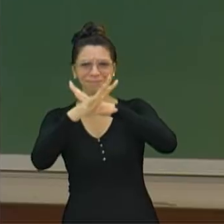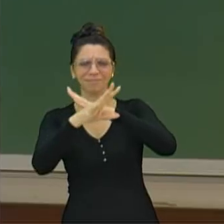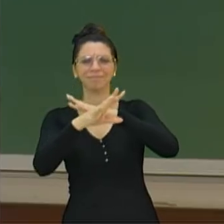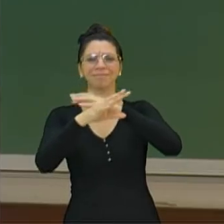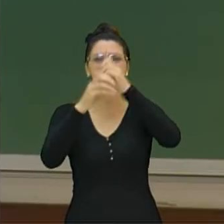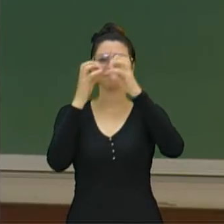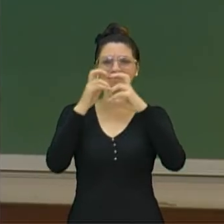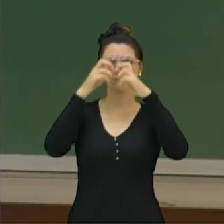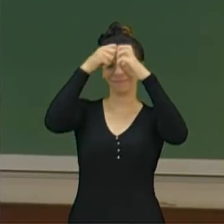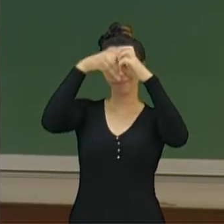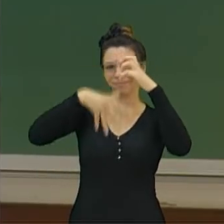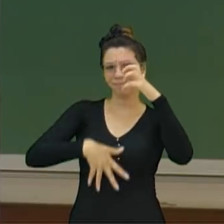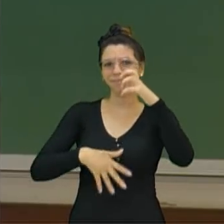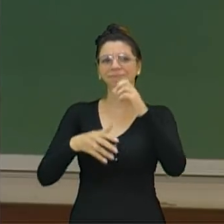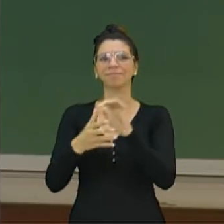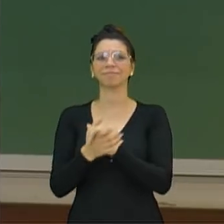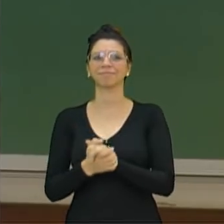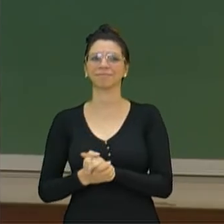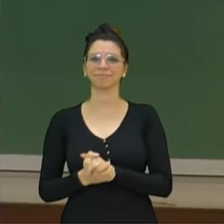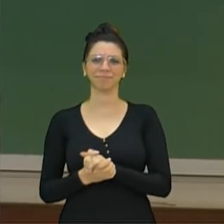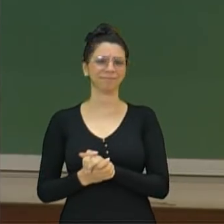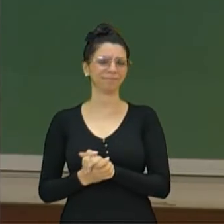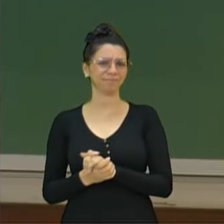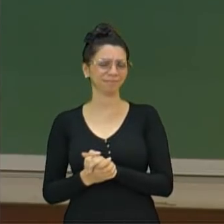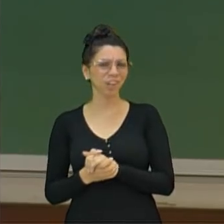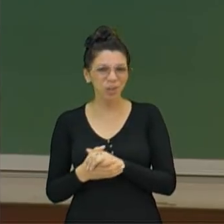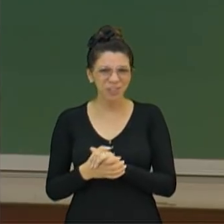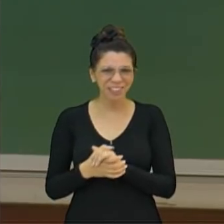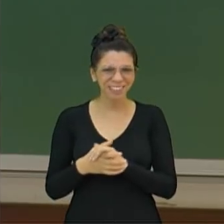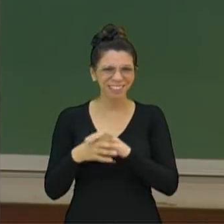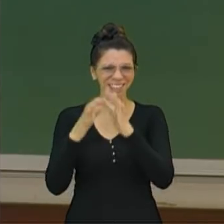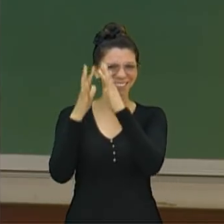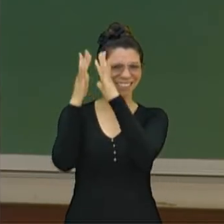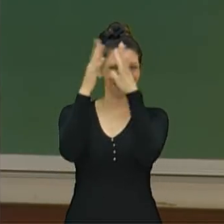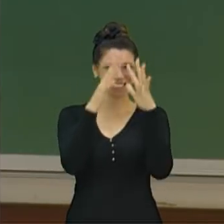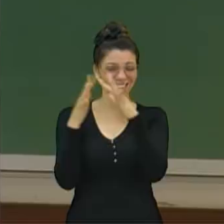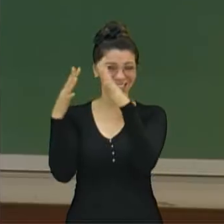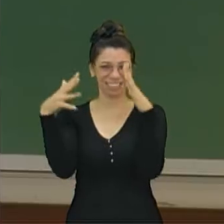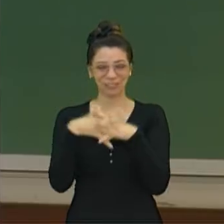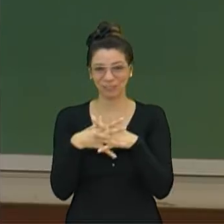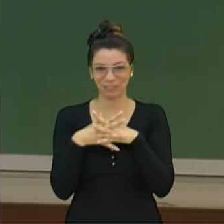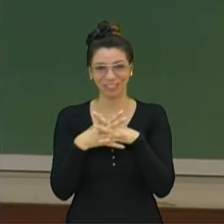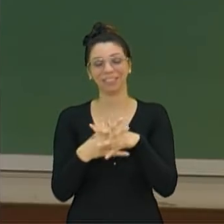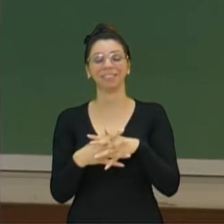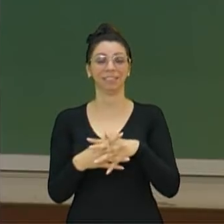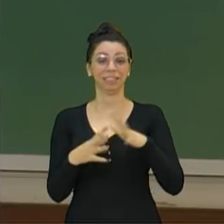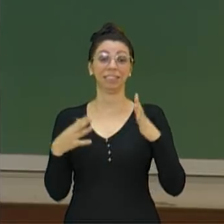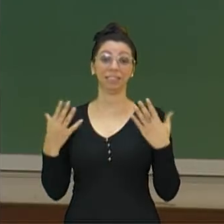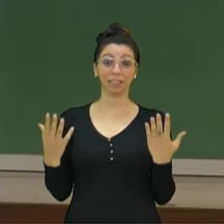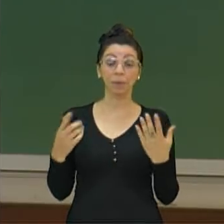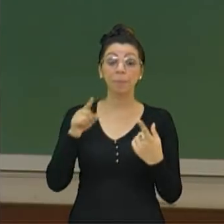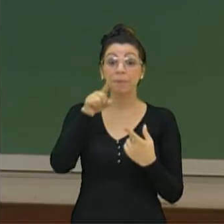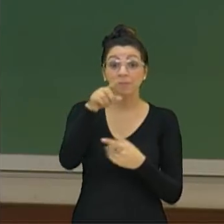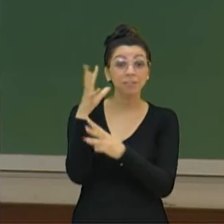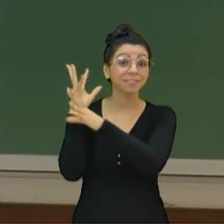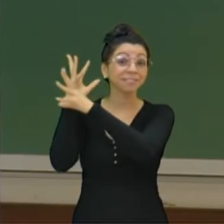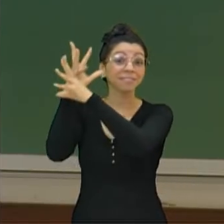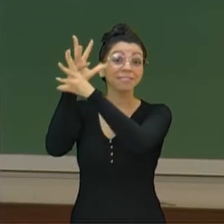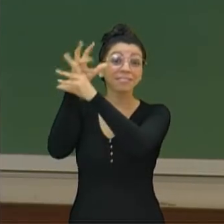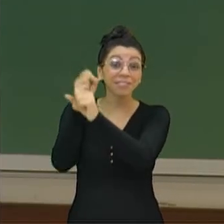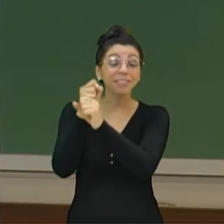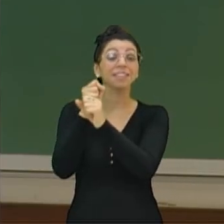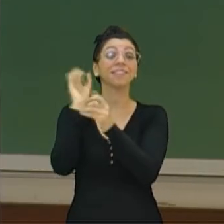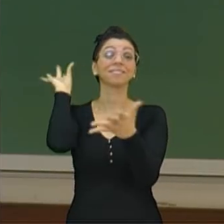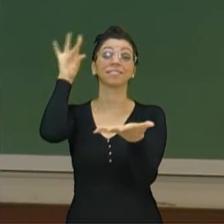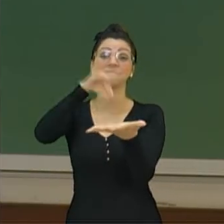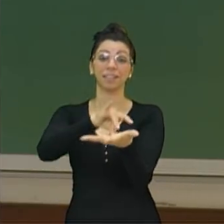exemplo, central? Confundiu um pouco a cabeça? Essa é a ideia. Para relembrar, para ver o